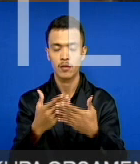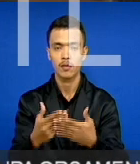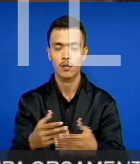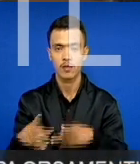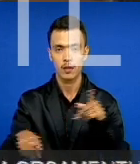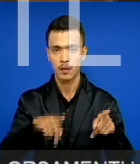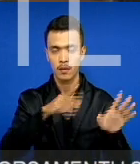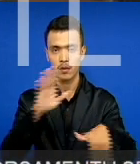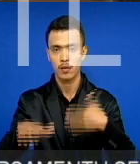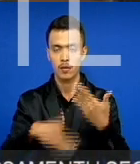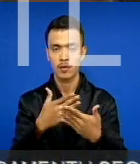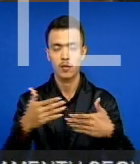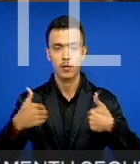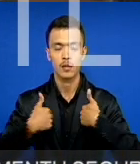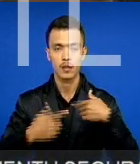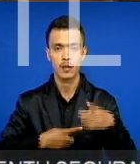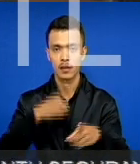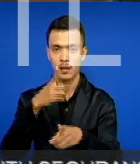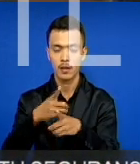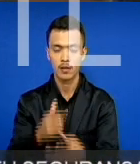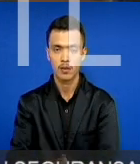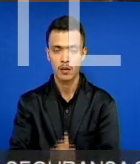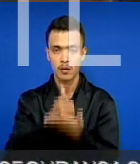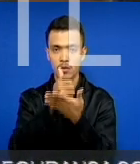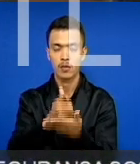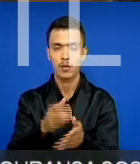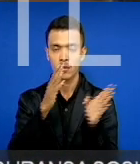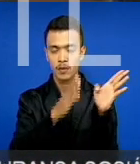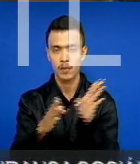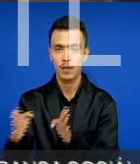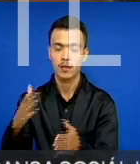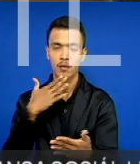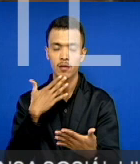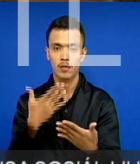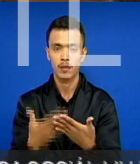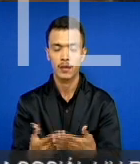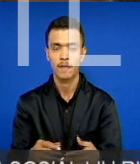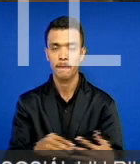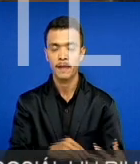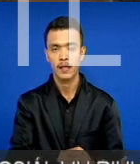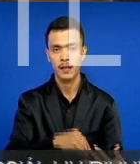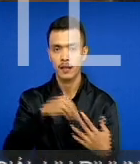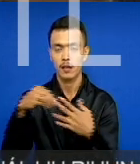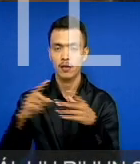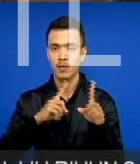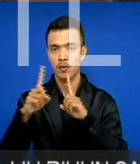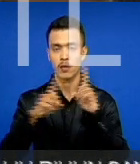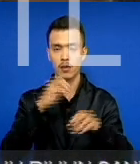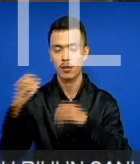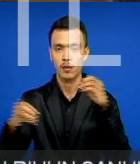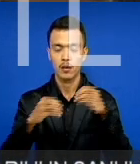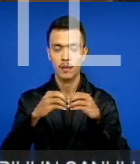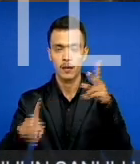de contribuir atau nei tareha moto preparação dia ita tamau ni tinggal preparação dia elu itu kule kono ba recurso humanos kule recurso